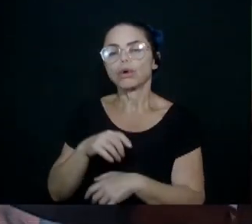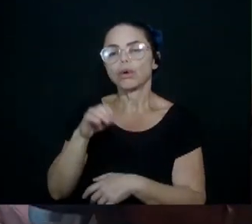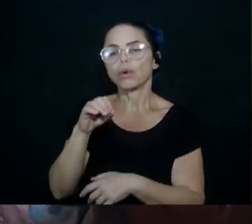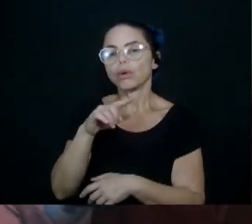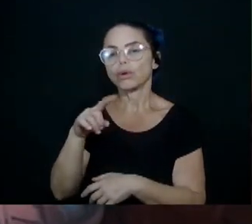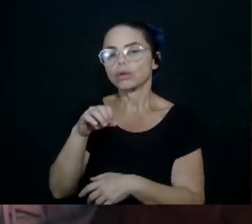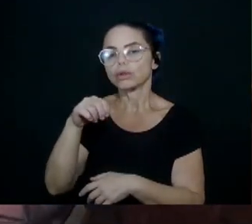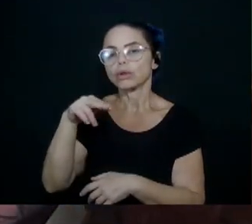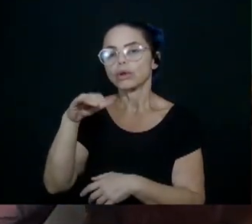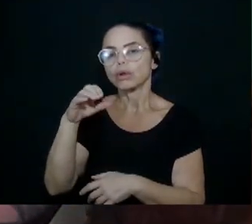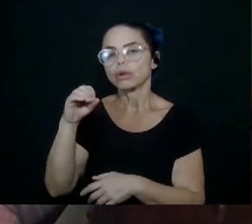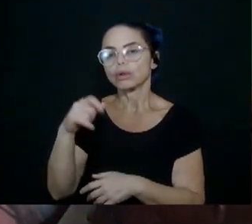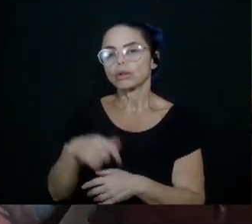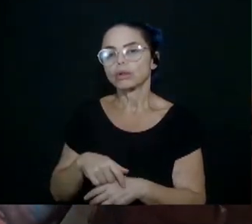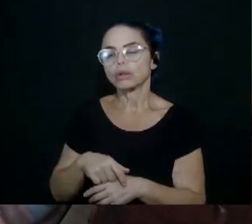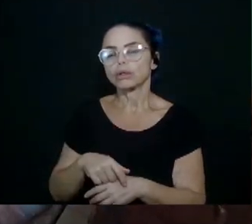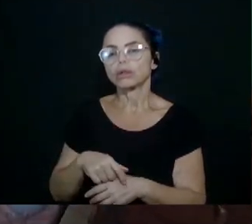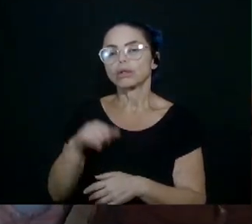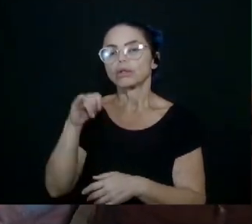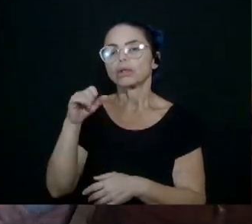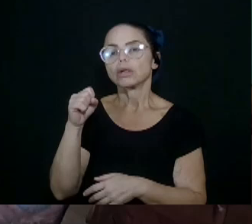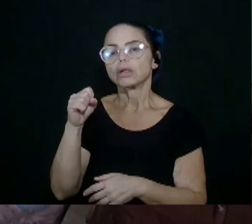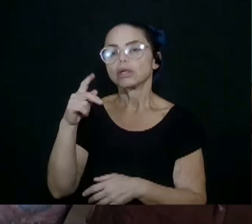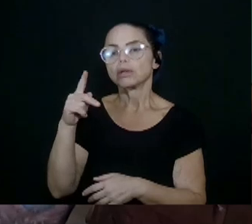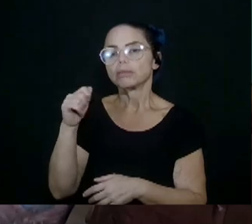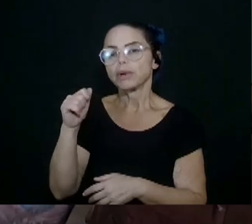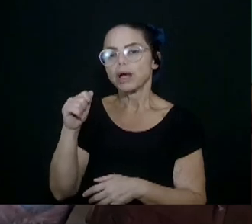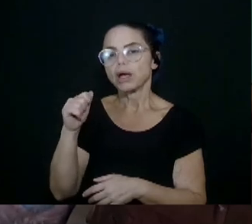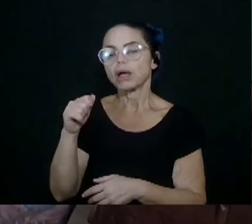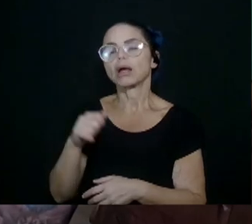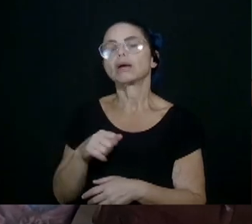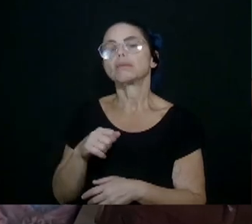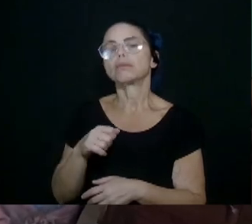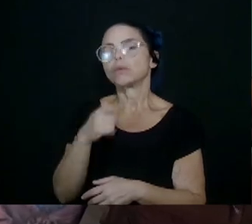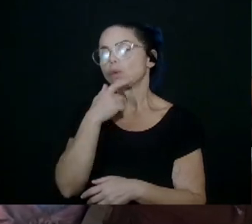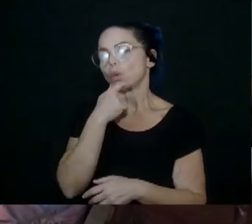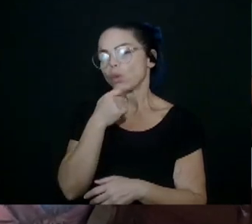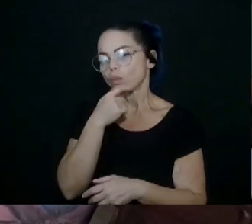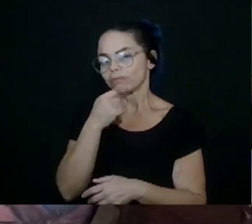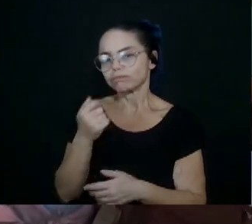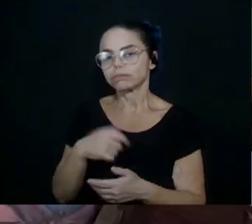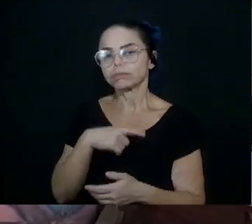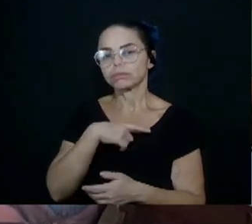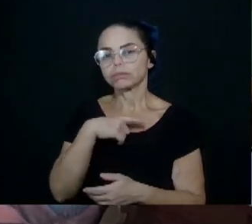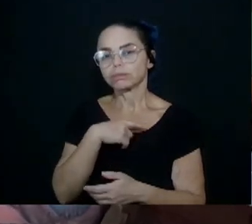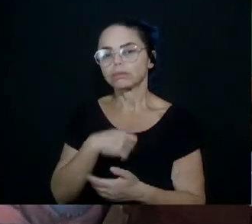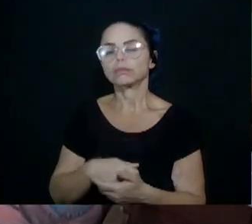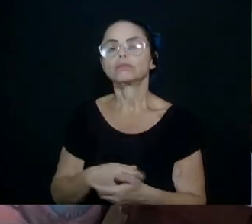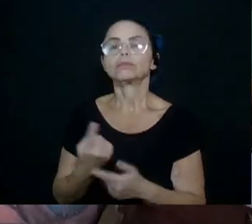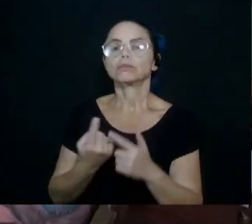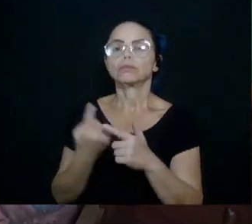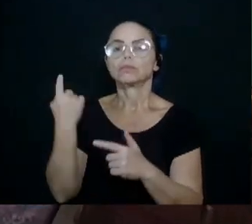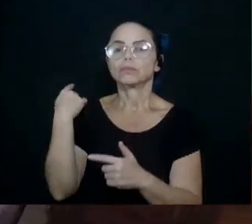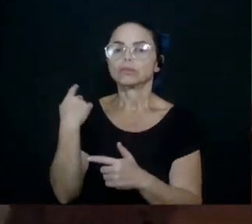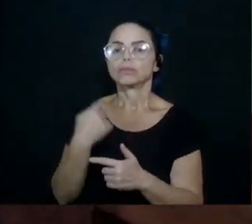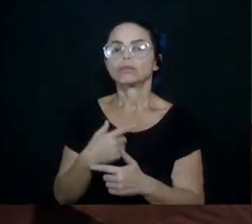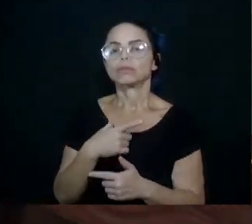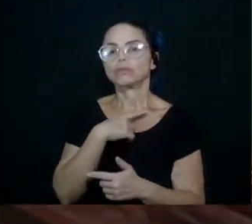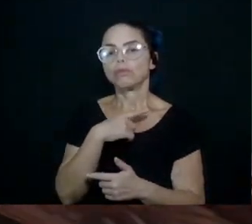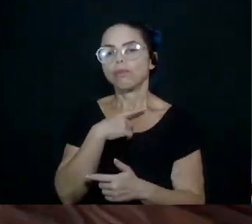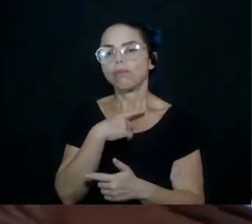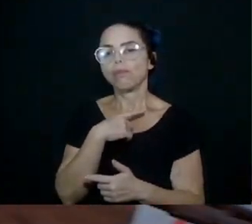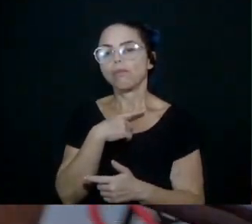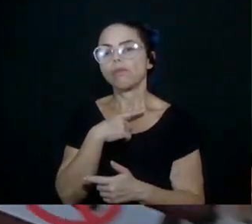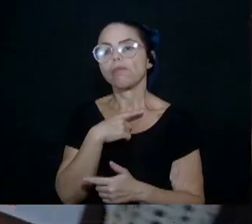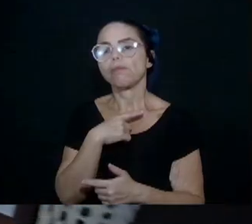na verdade, um spa masculino, né? A gente pode dizer assim. Fora isso, nós temos aqui atrás, nós temos, inclusive, uma